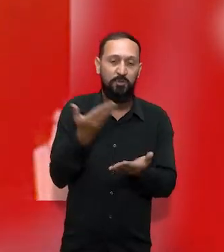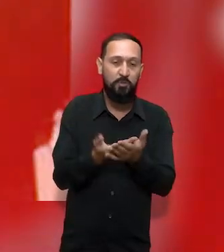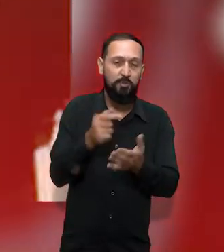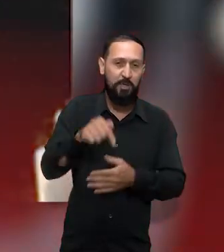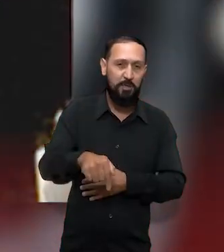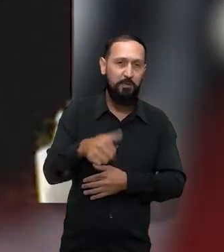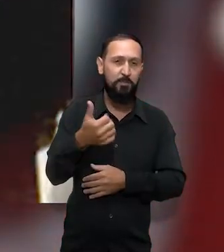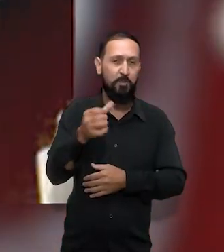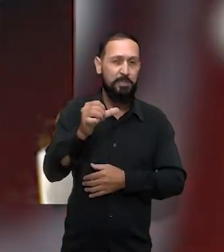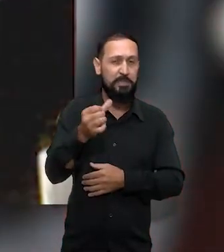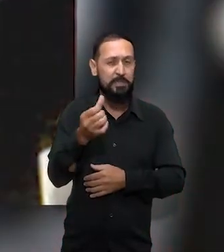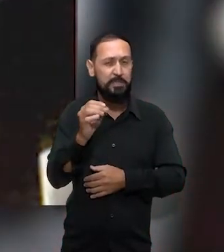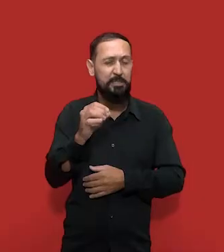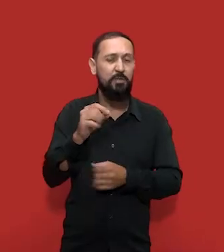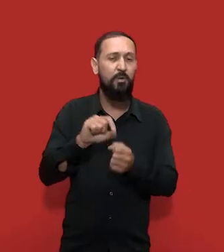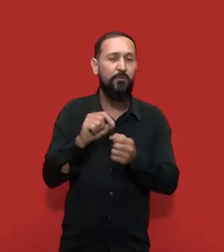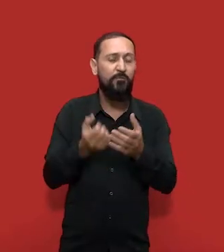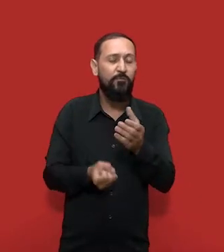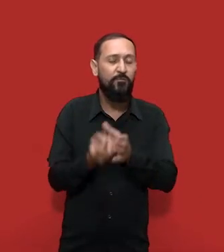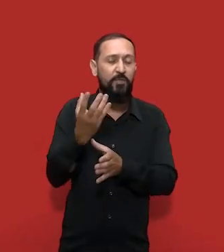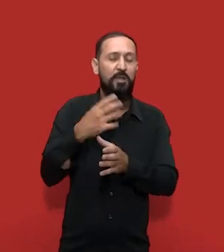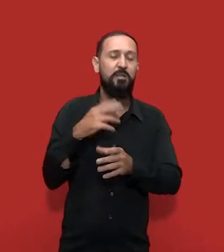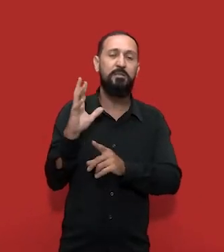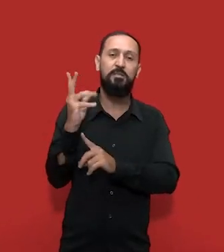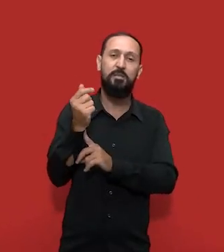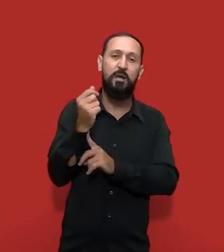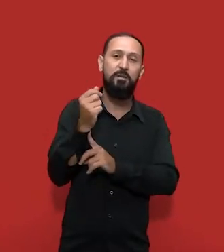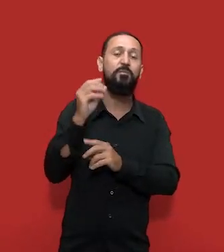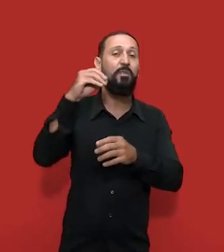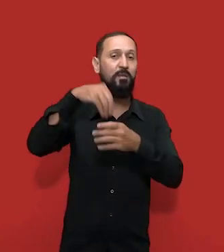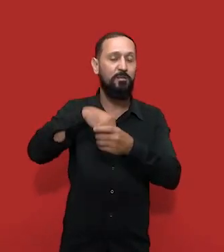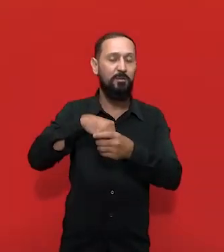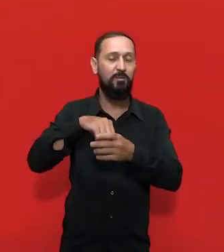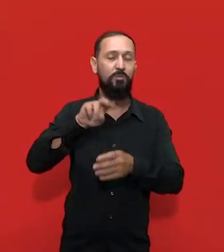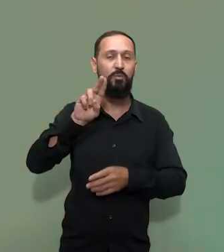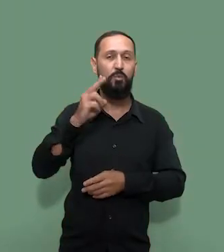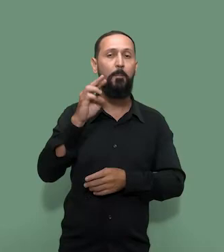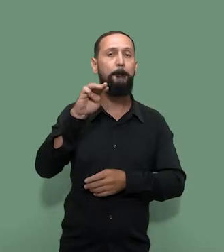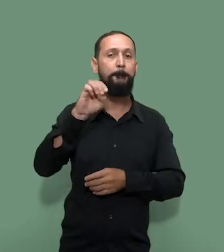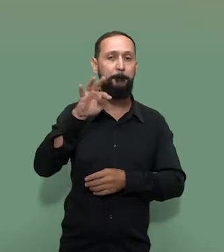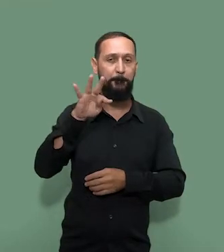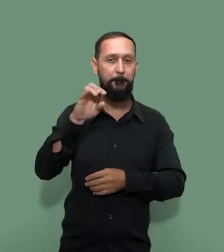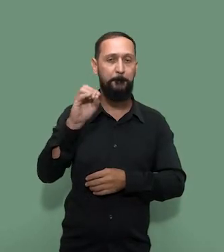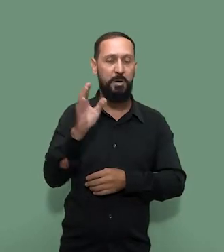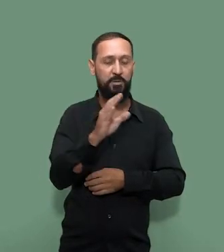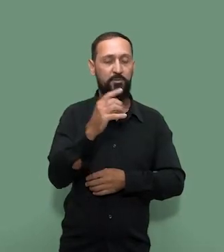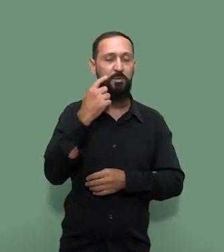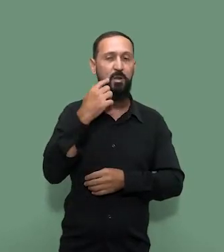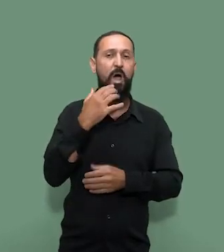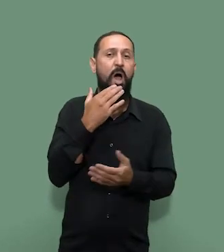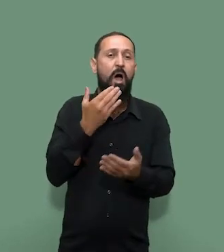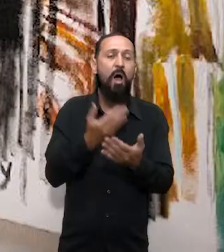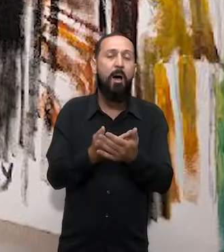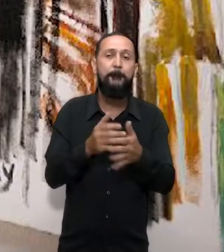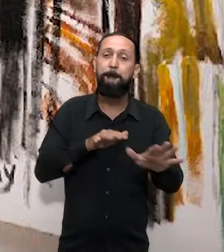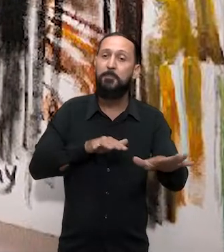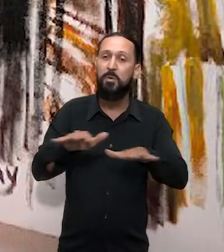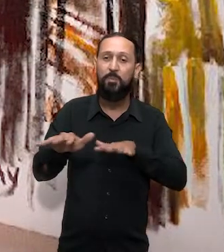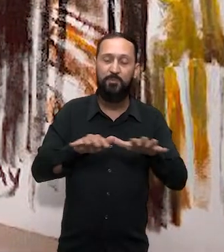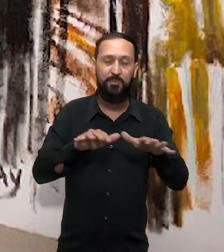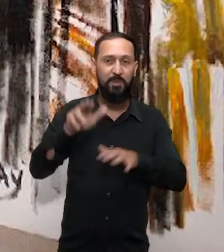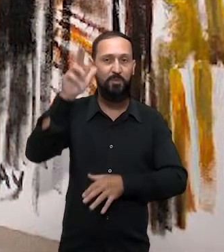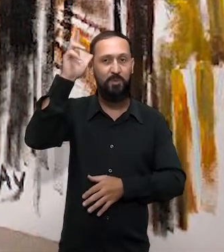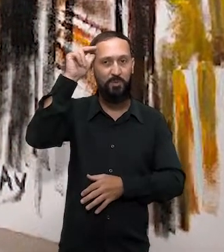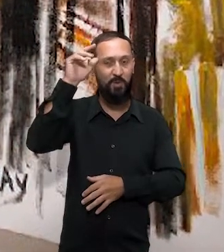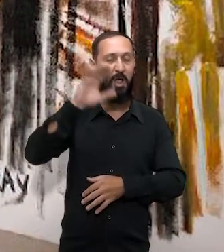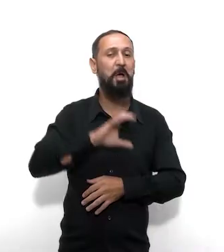nos anos 60, quando começou a produzir arte no ateliê de Humberto Espíndola. Ele tinha muita admiração pelo movimento